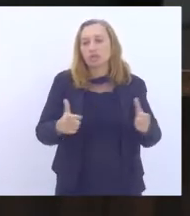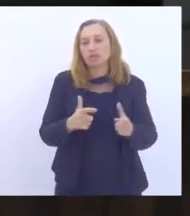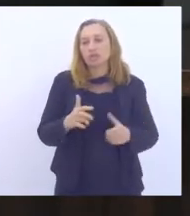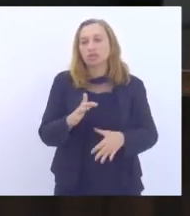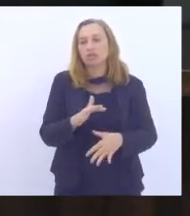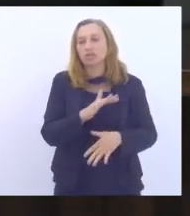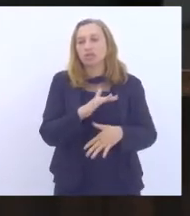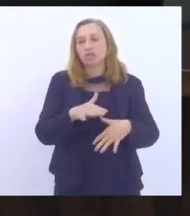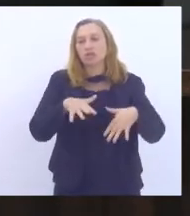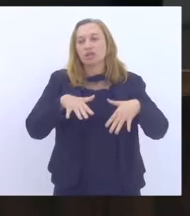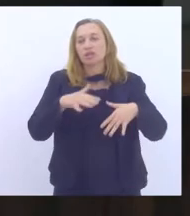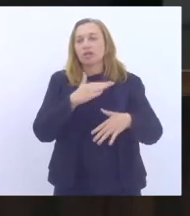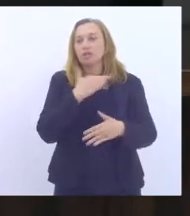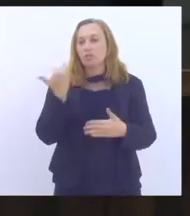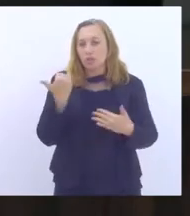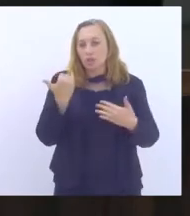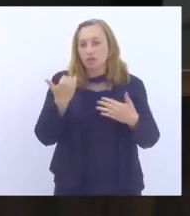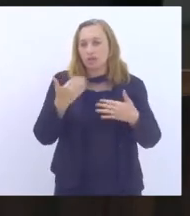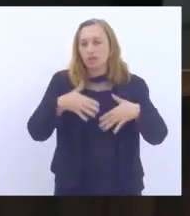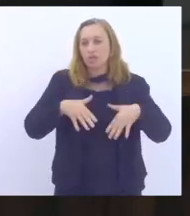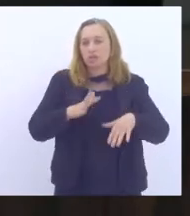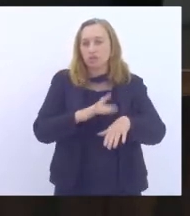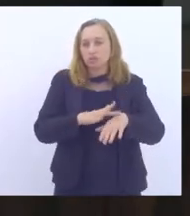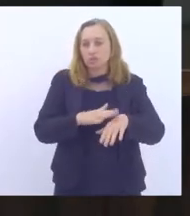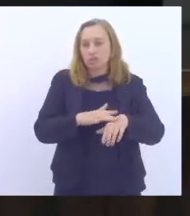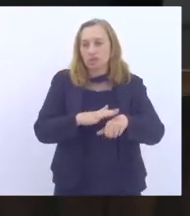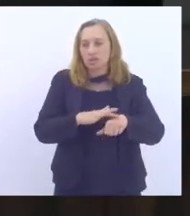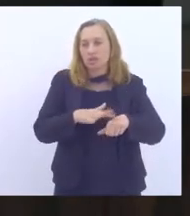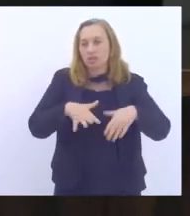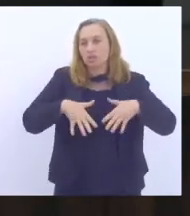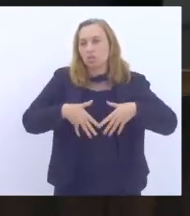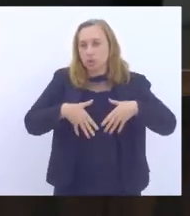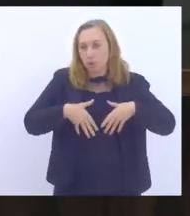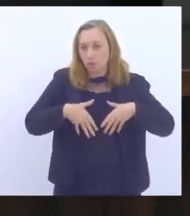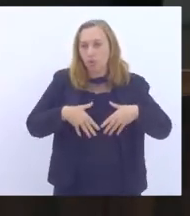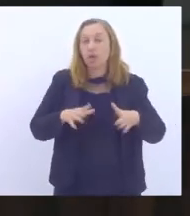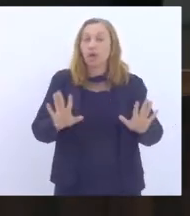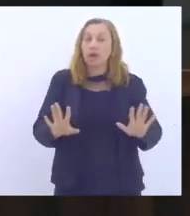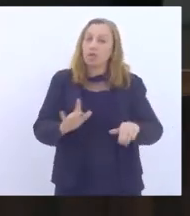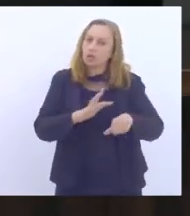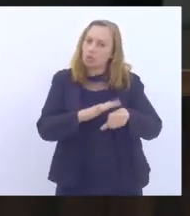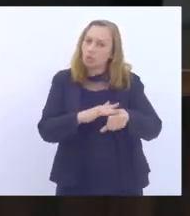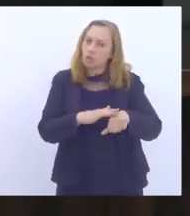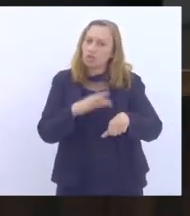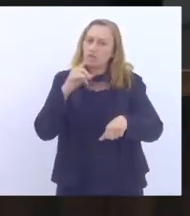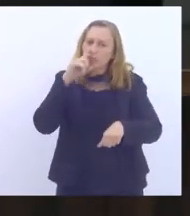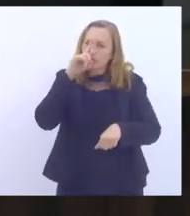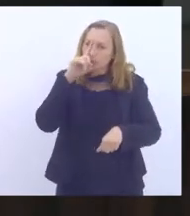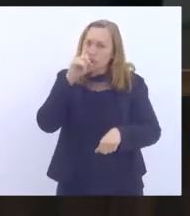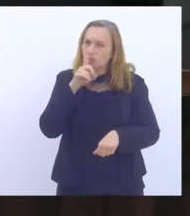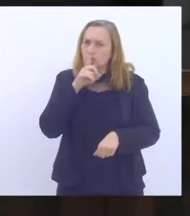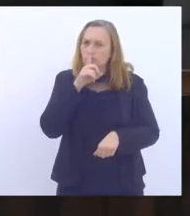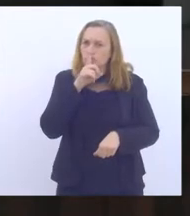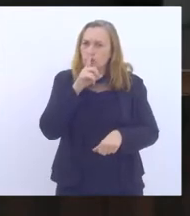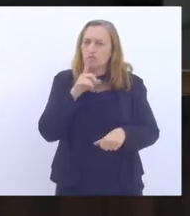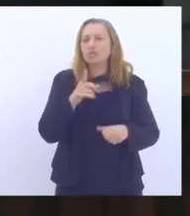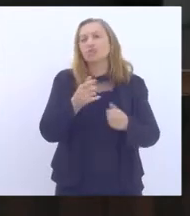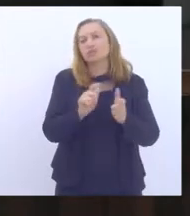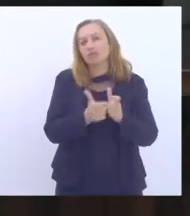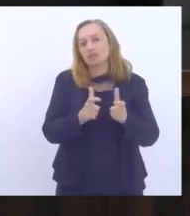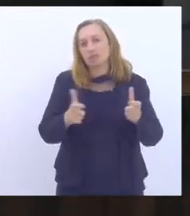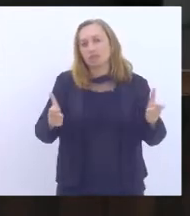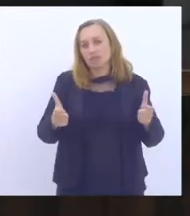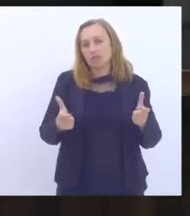tuberculose o segundo em Óbidos né É uma doença silenciosa é perversa e ela vem se